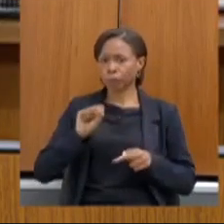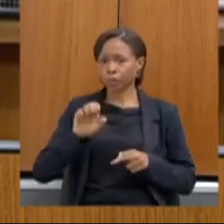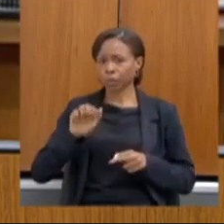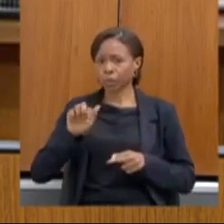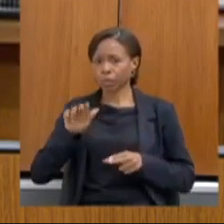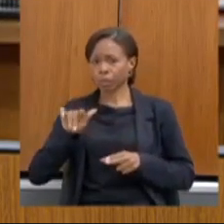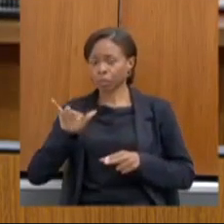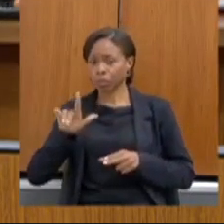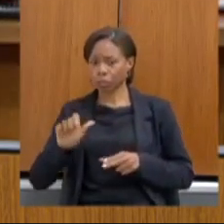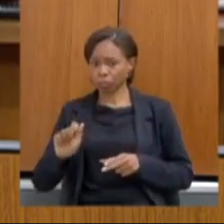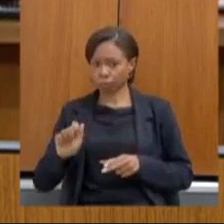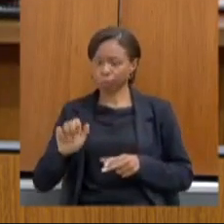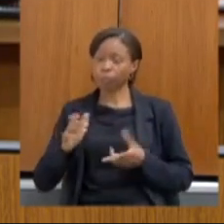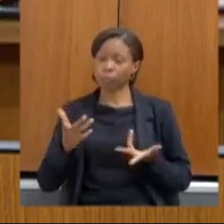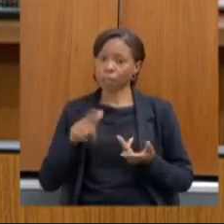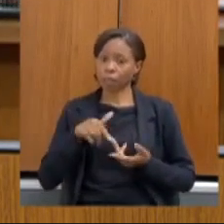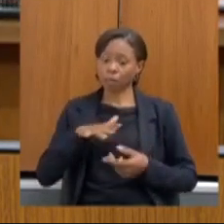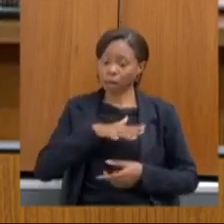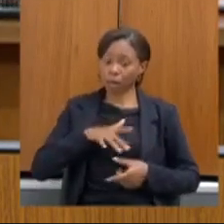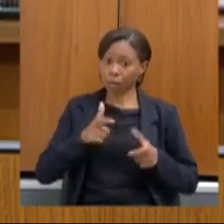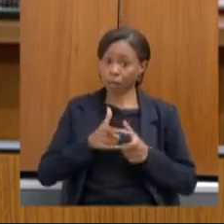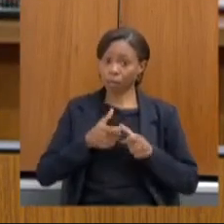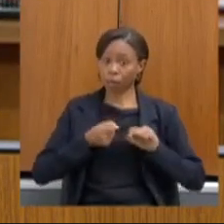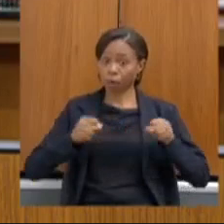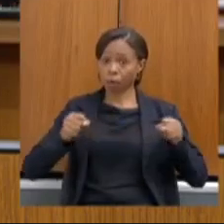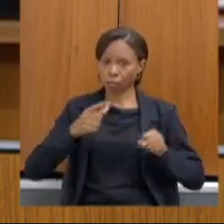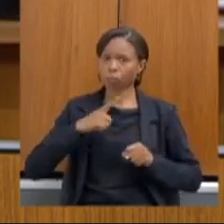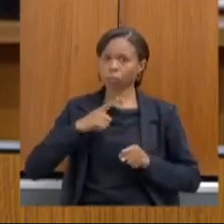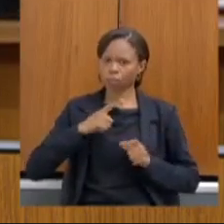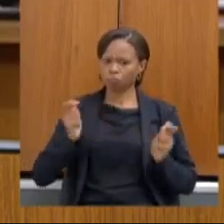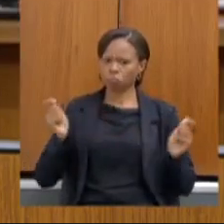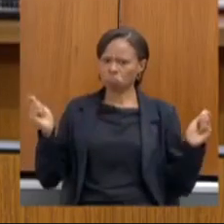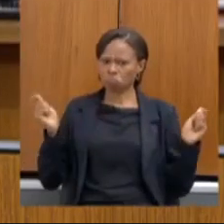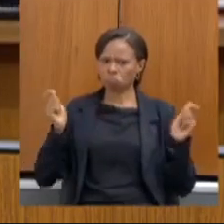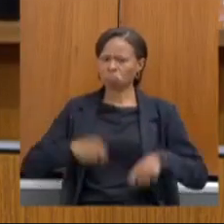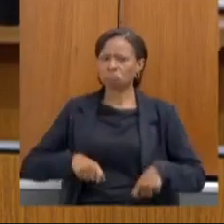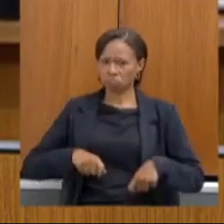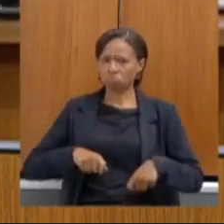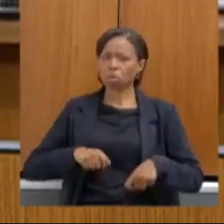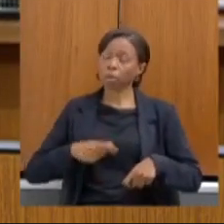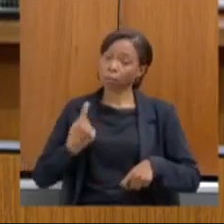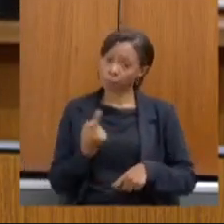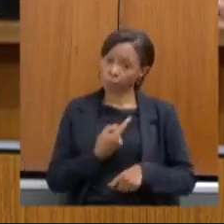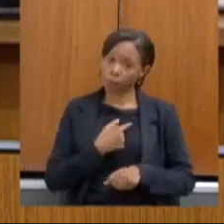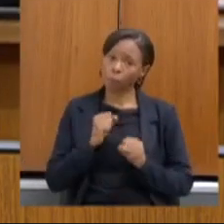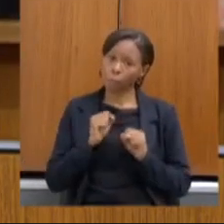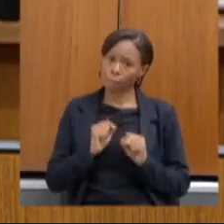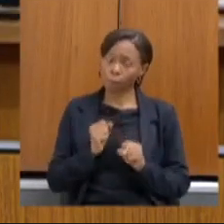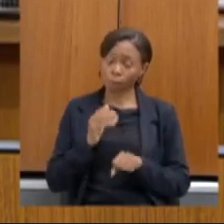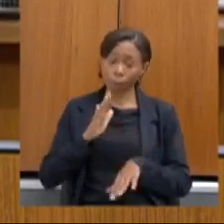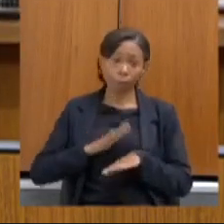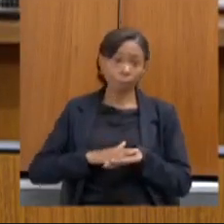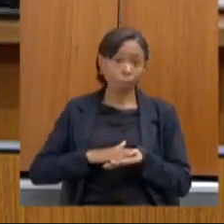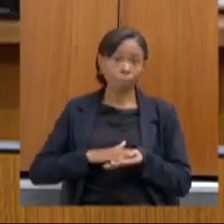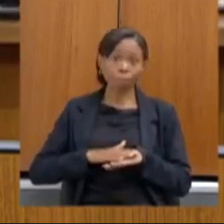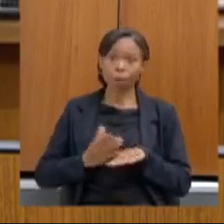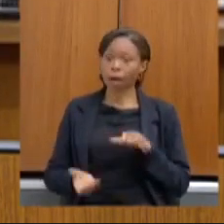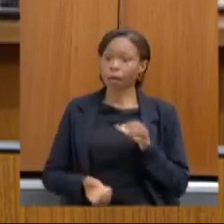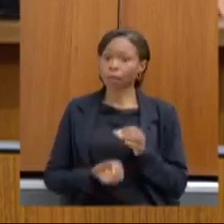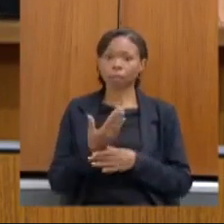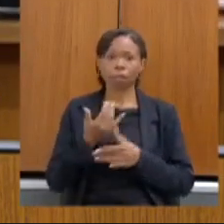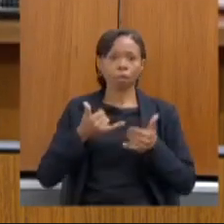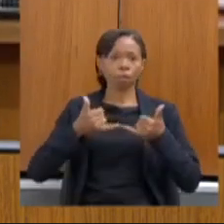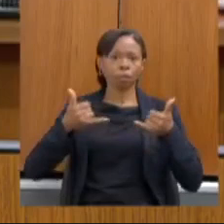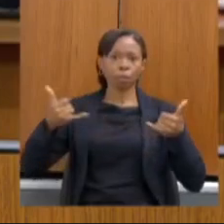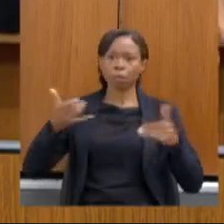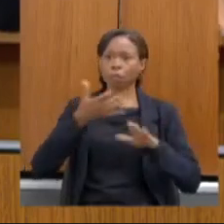grandes áreas que nós temos uma potencialidade enorme para que a gente possa gerar mais energia solar